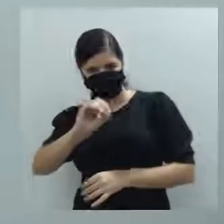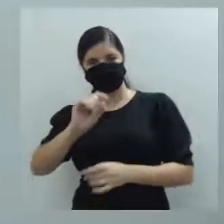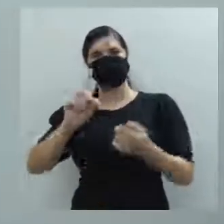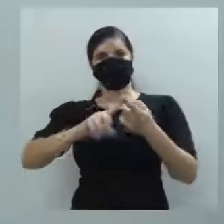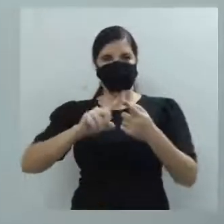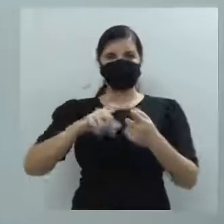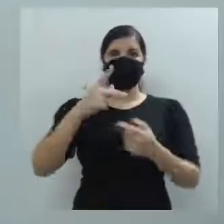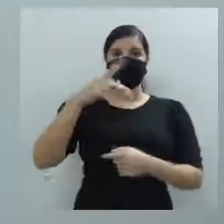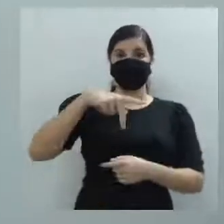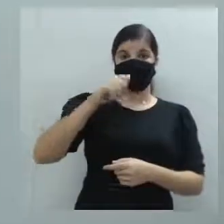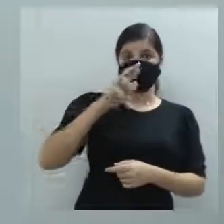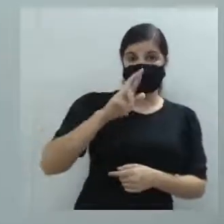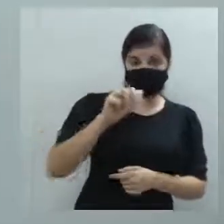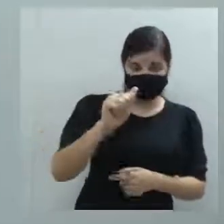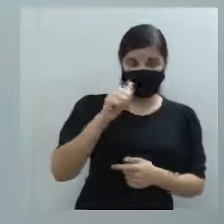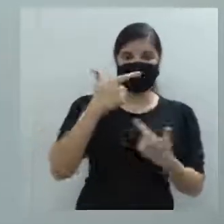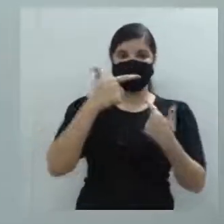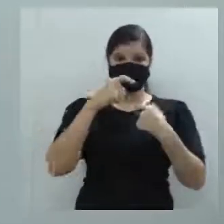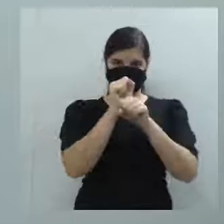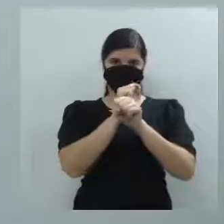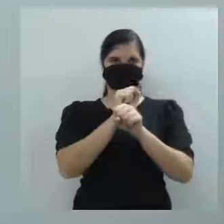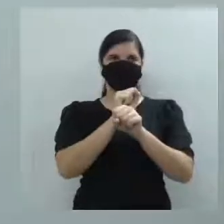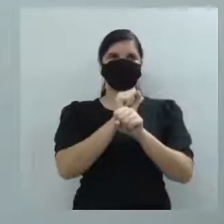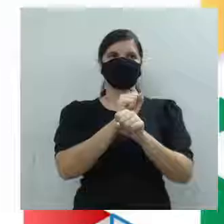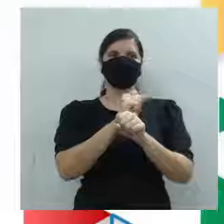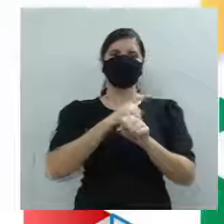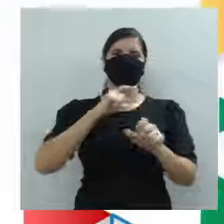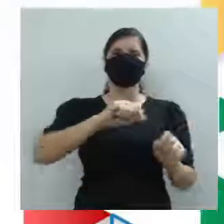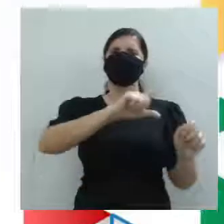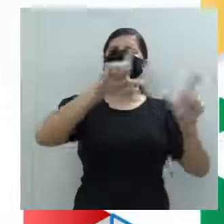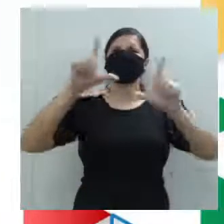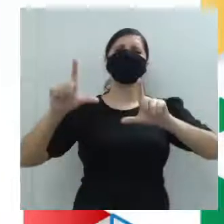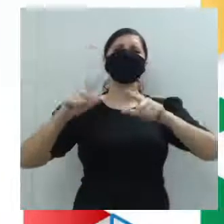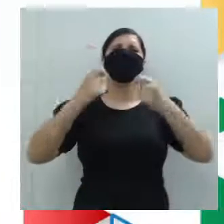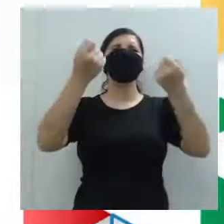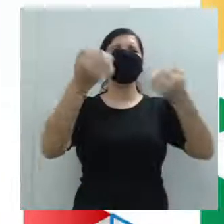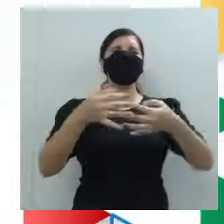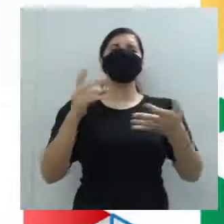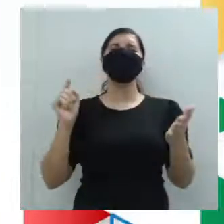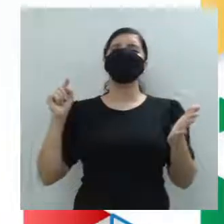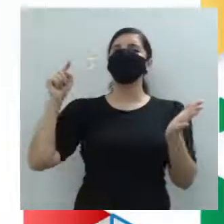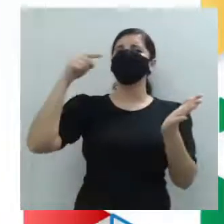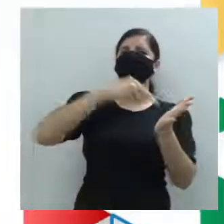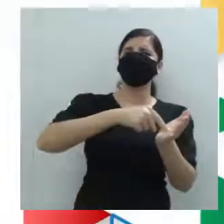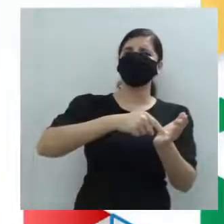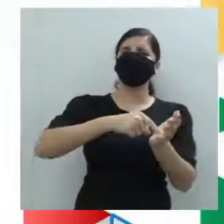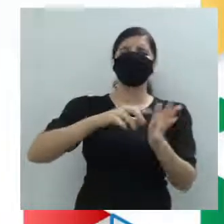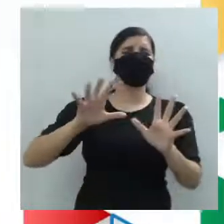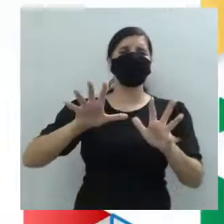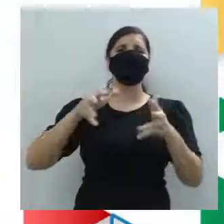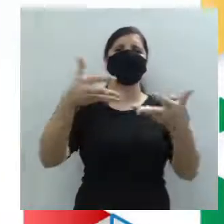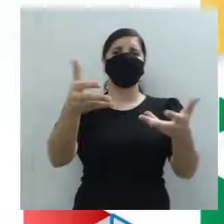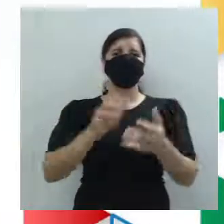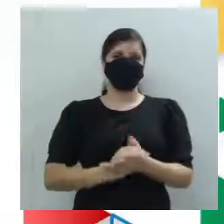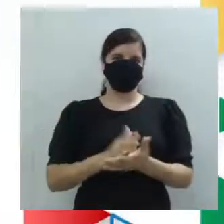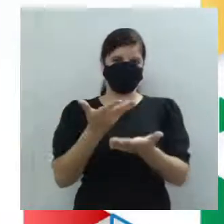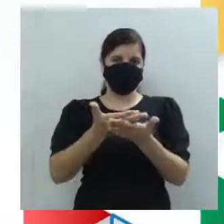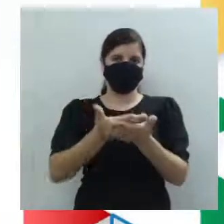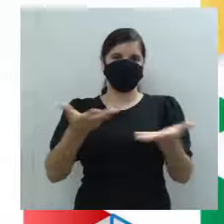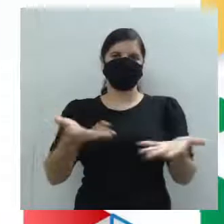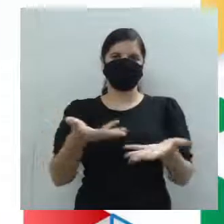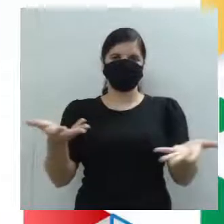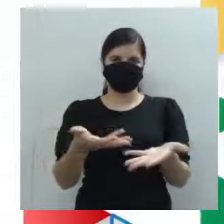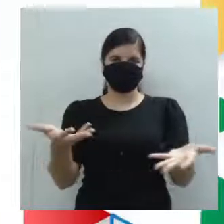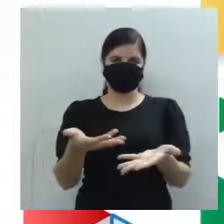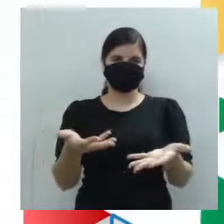importante conhecer. Na tela, nós temos o seguinte: qual seria o objetivo geral da aula de hoje? Eu,